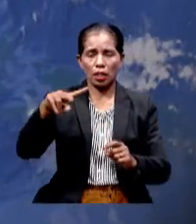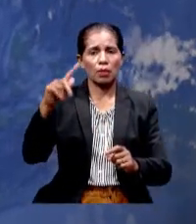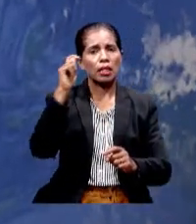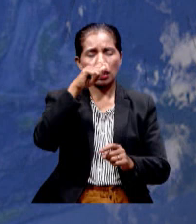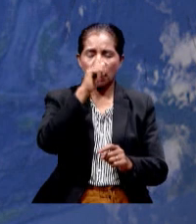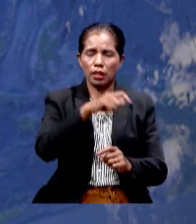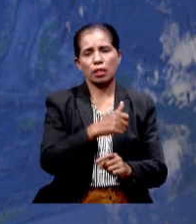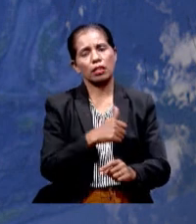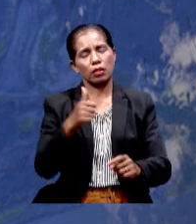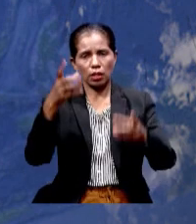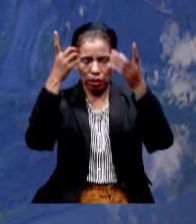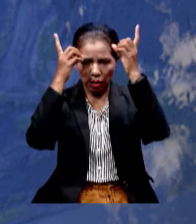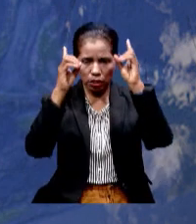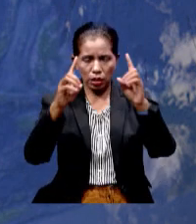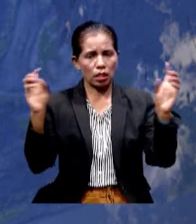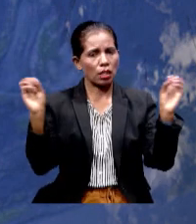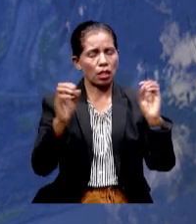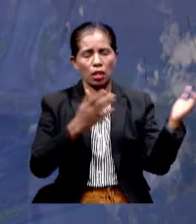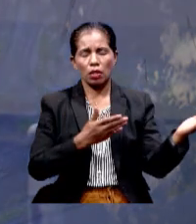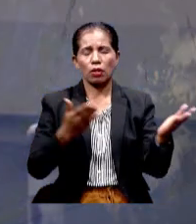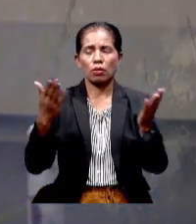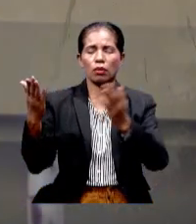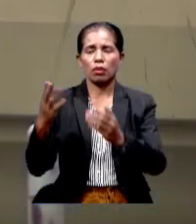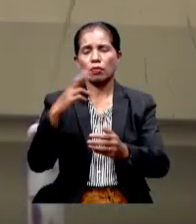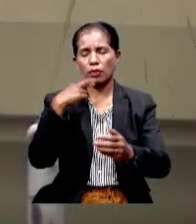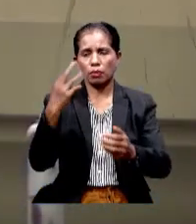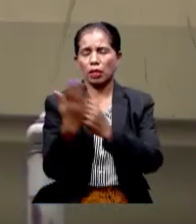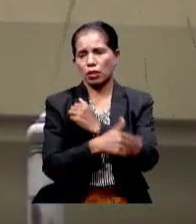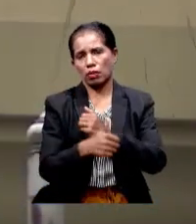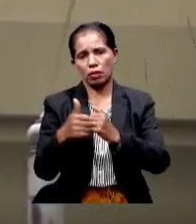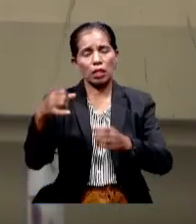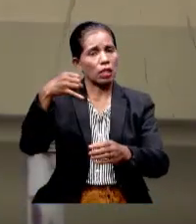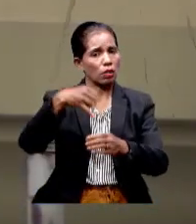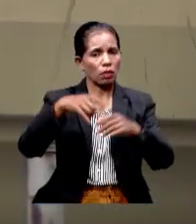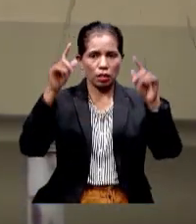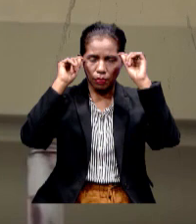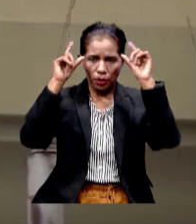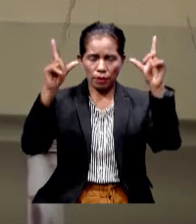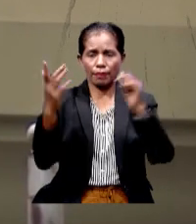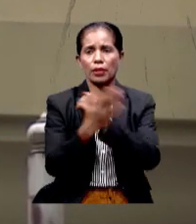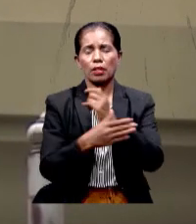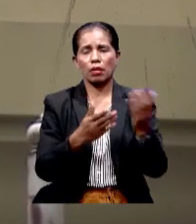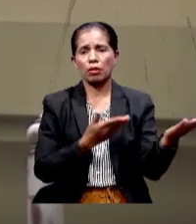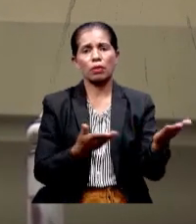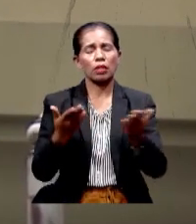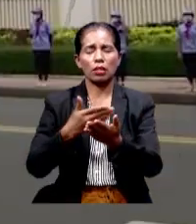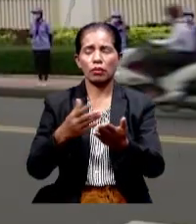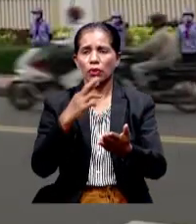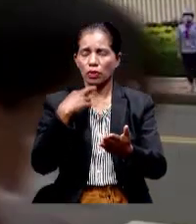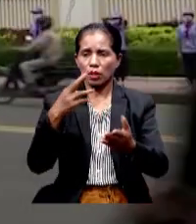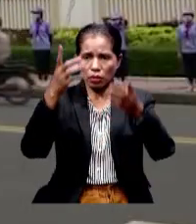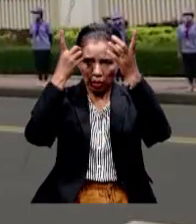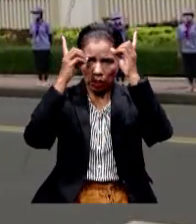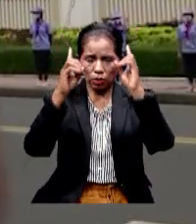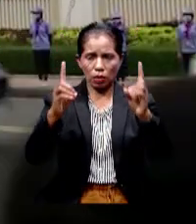Seluktan, decide a tula importa for saiba nação Sira Seluk, inclui Timor-Leste. Nação importador Sirané decide a